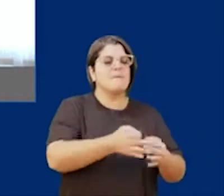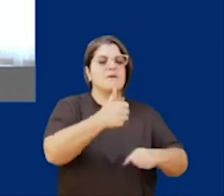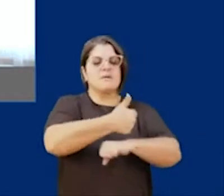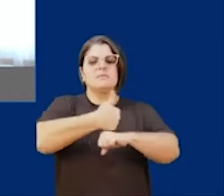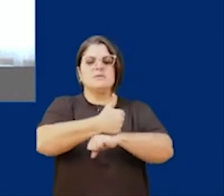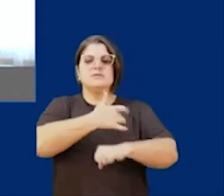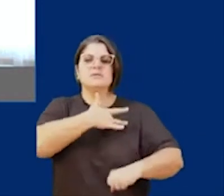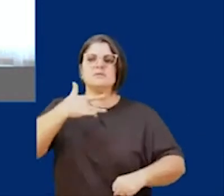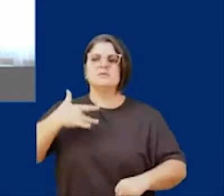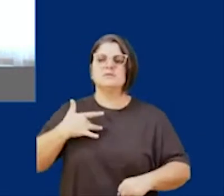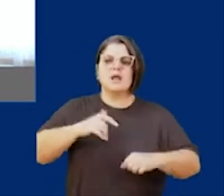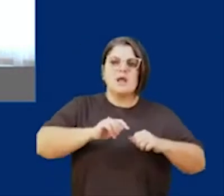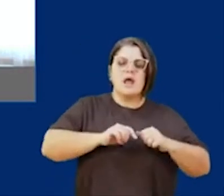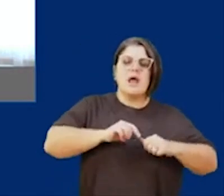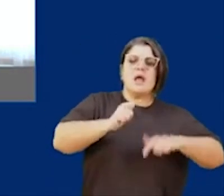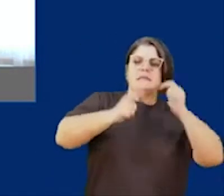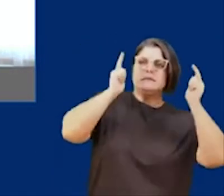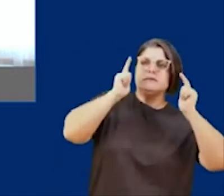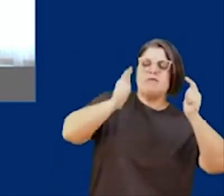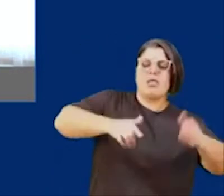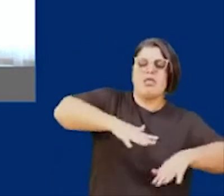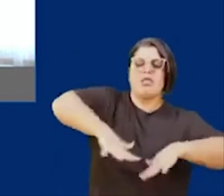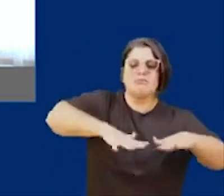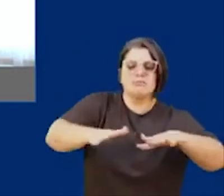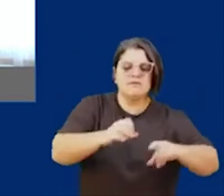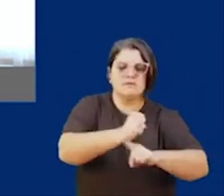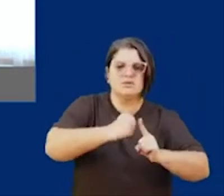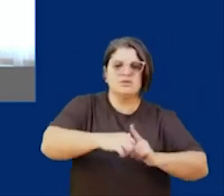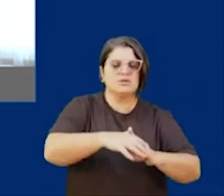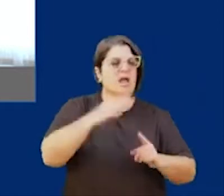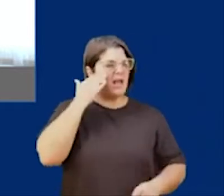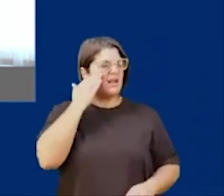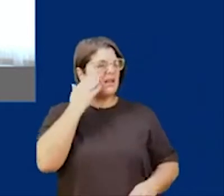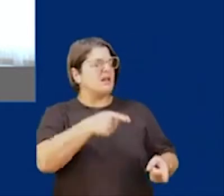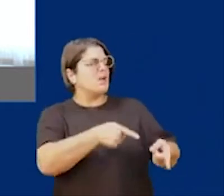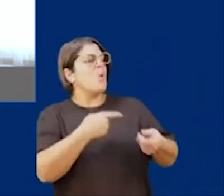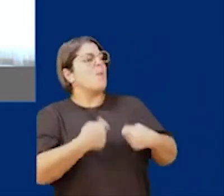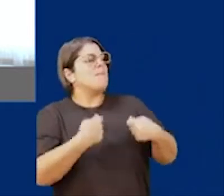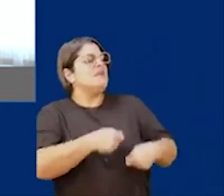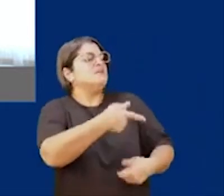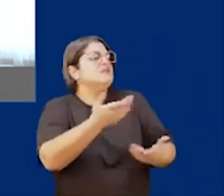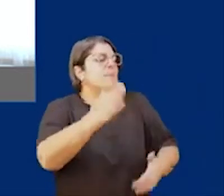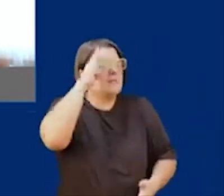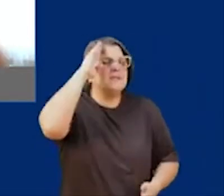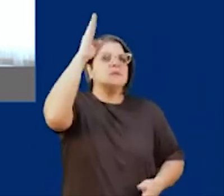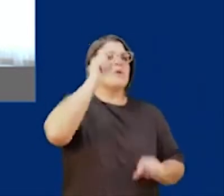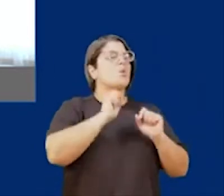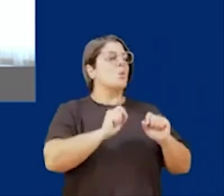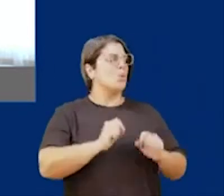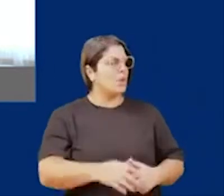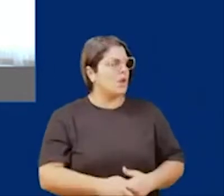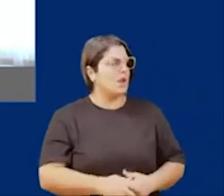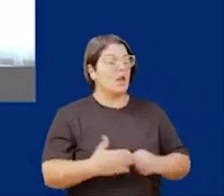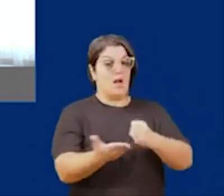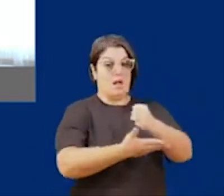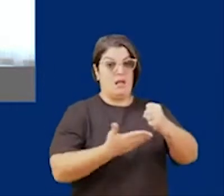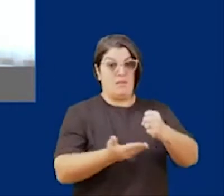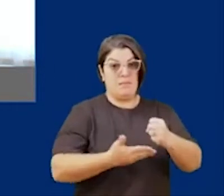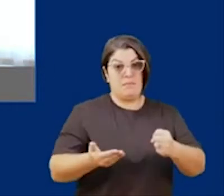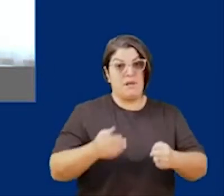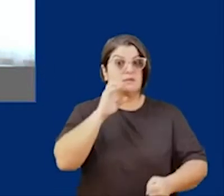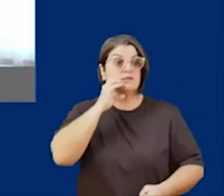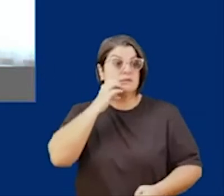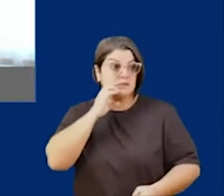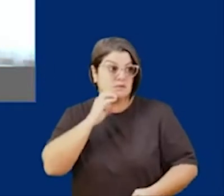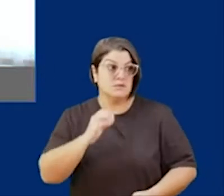com ativistas de movimentos sociais, para entender quais eram as principais demandas para esse documento, e aí, com base nas melhores evidências científicas, o